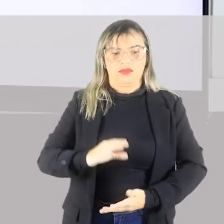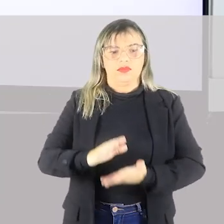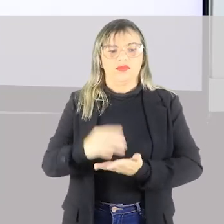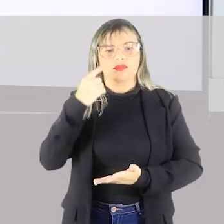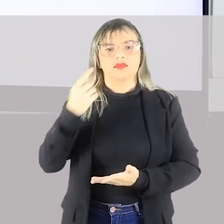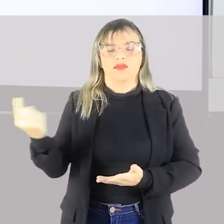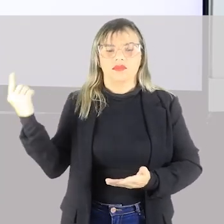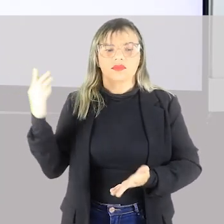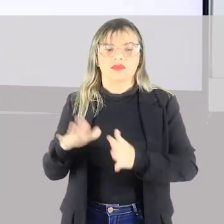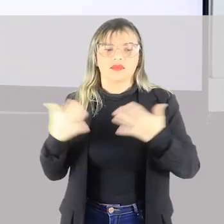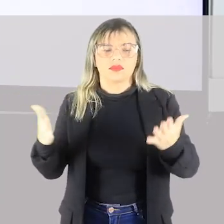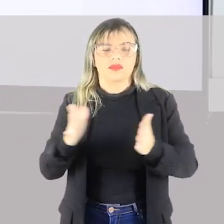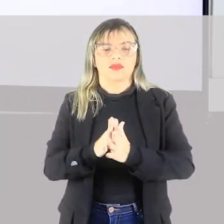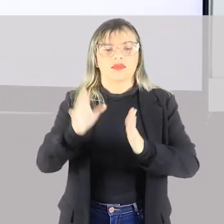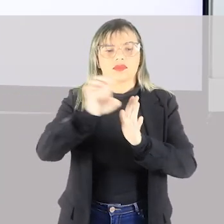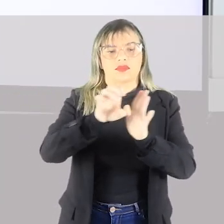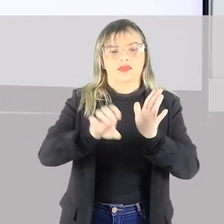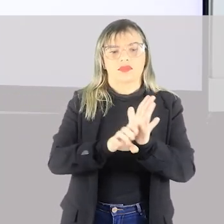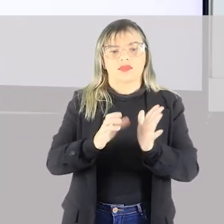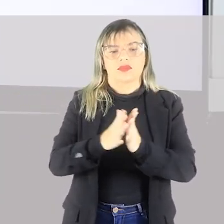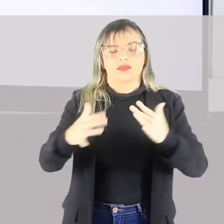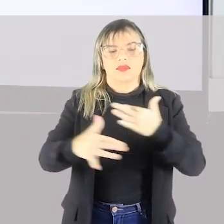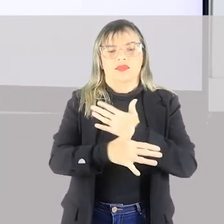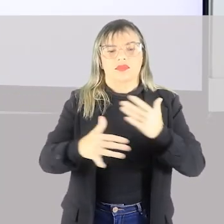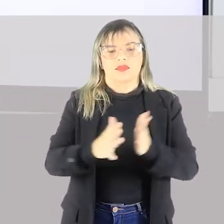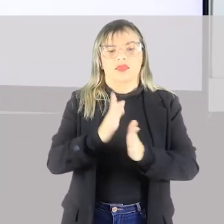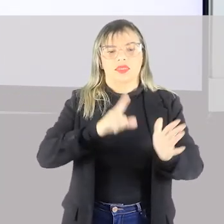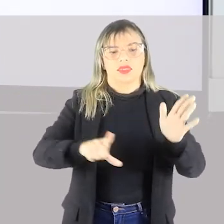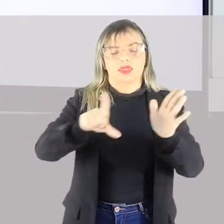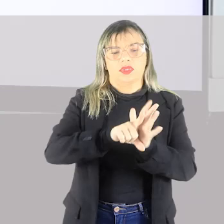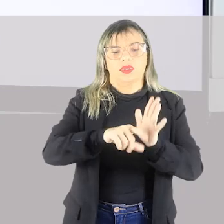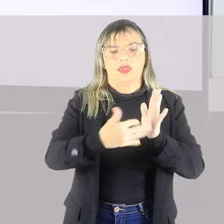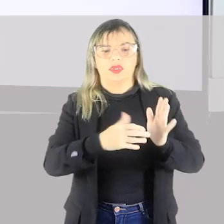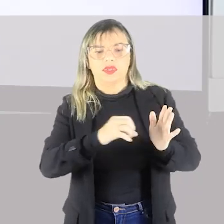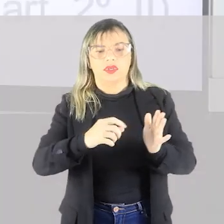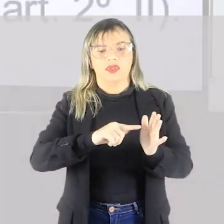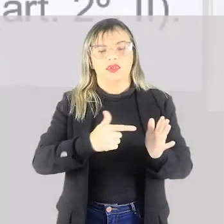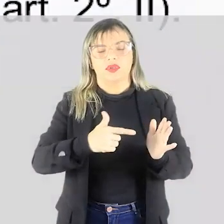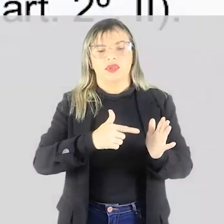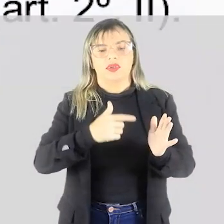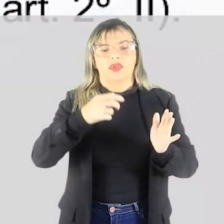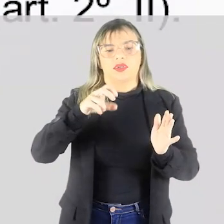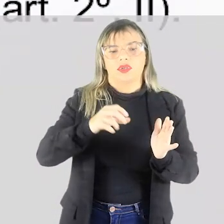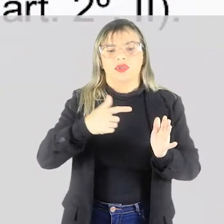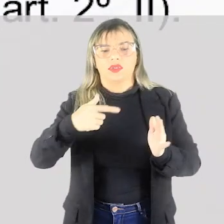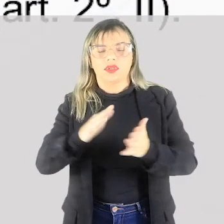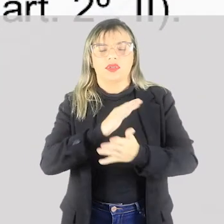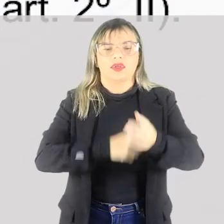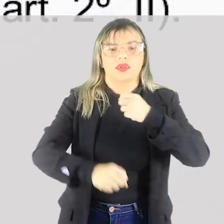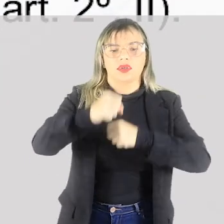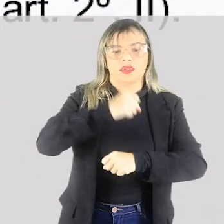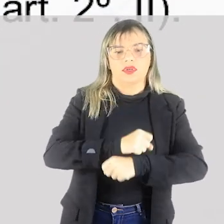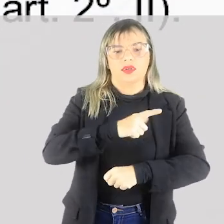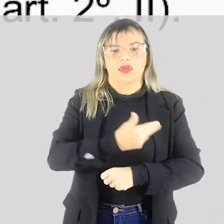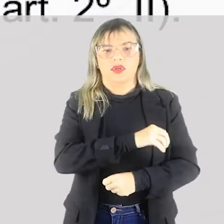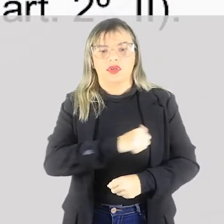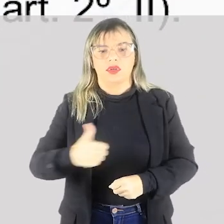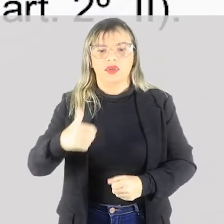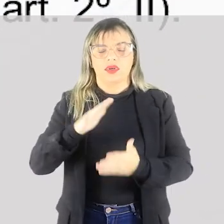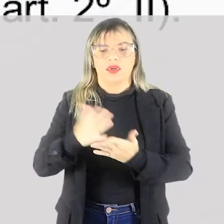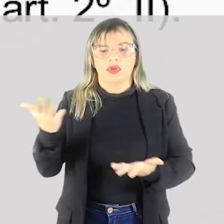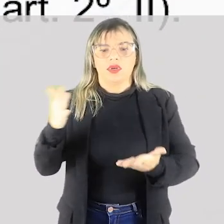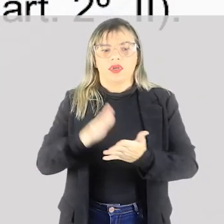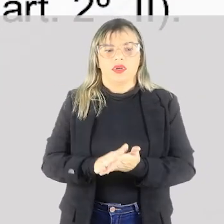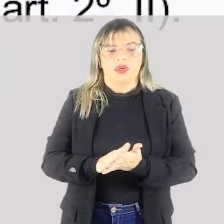da Cidade, que é uma lei, a Lei 10.257 de 2001, estabelece a gestão democrática da